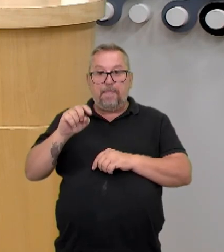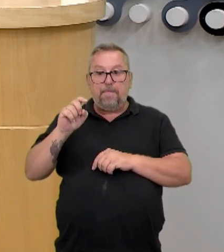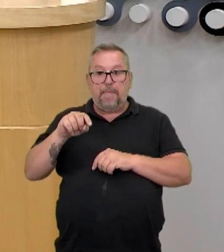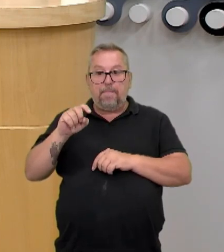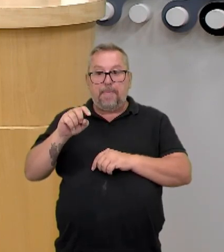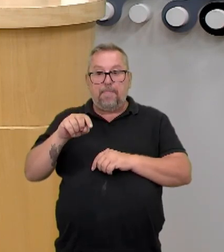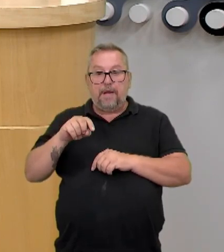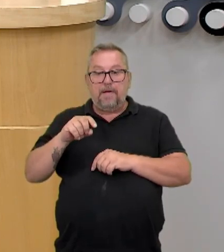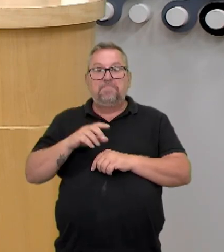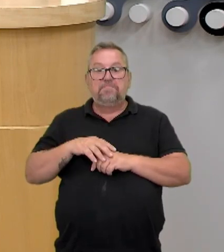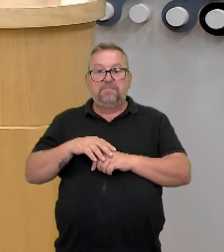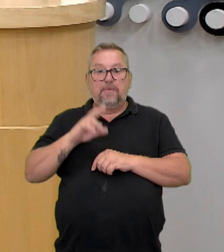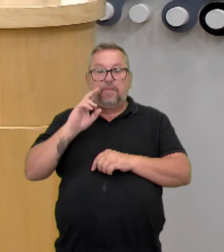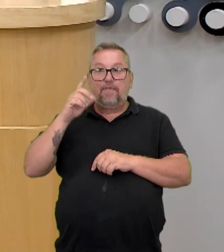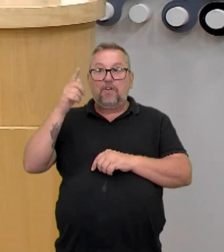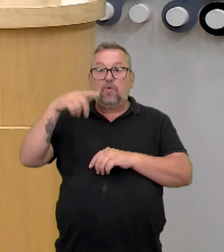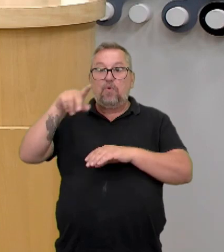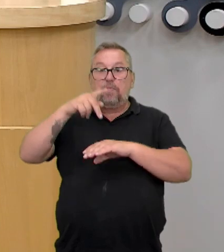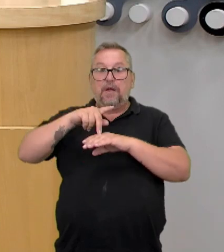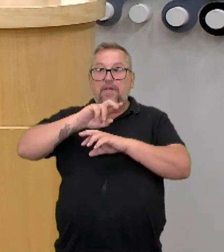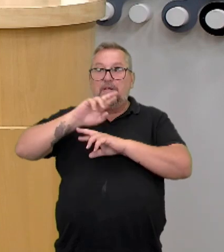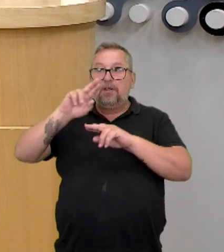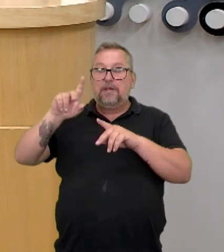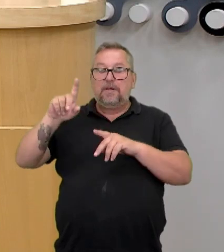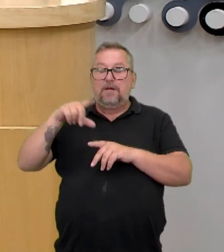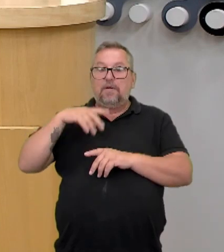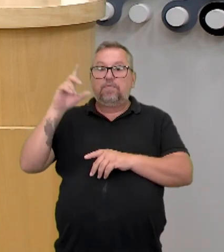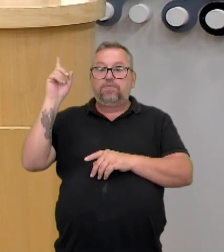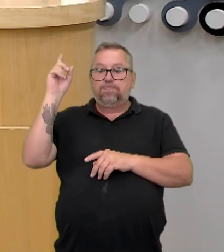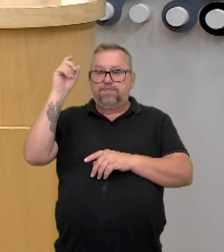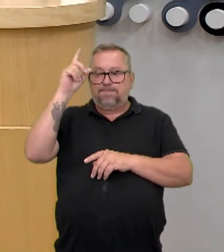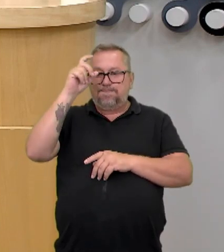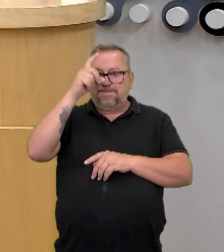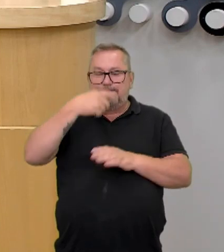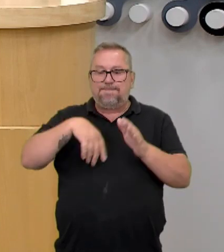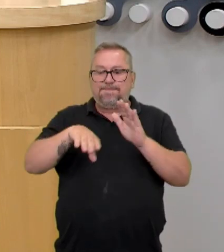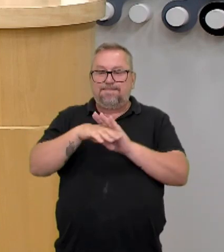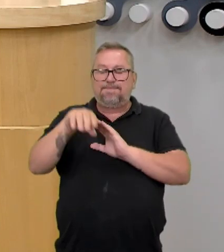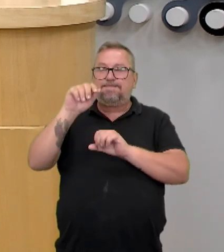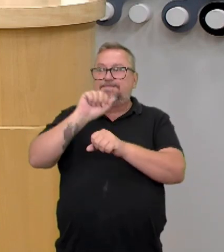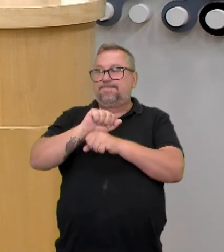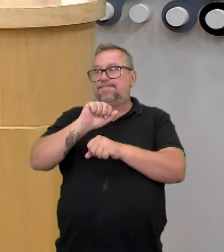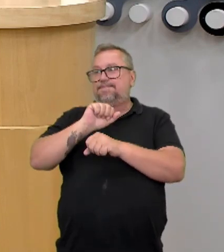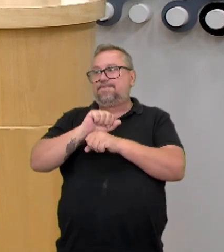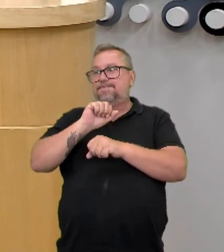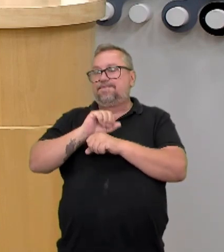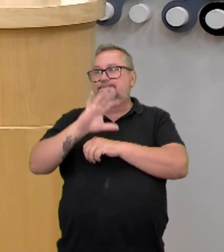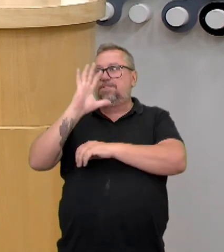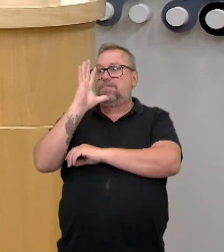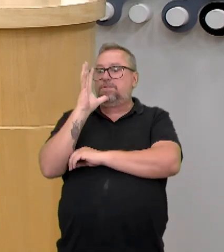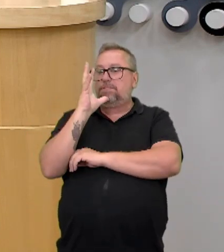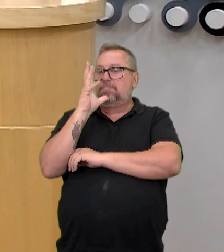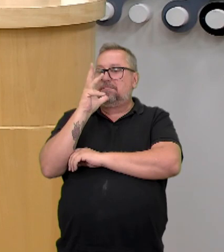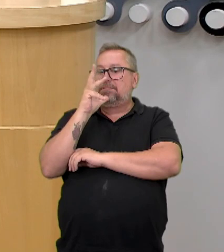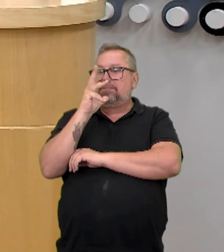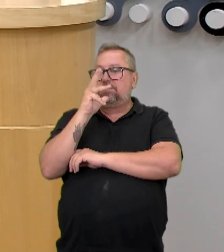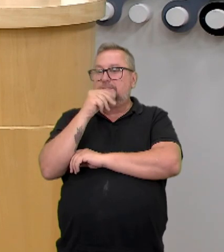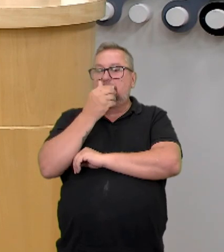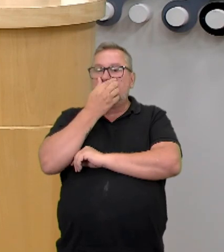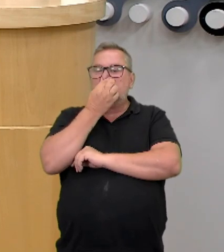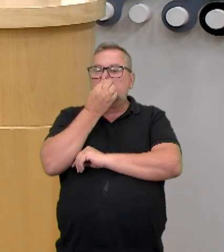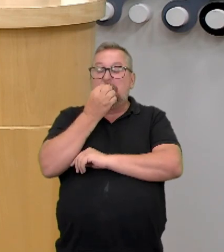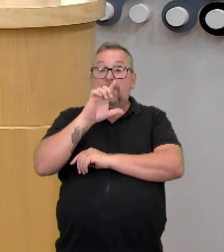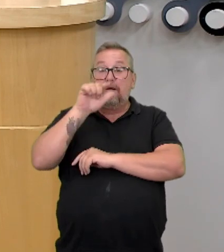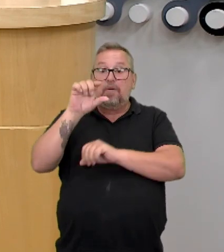para pegar uma notícia de outro país, de outro lugar, era muito complicado, tinha que esperar chegar, tal, até publicar. Aí vem o